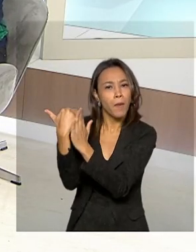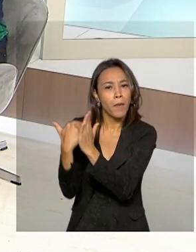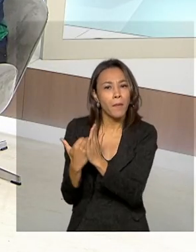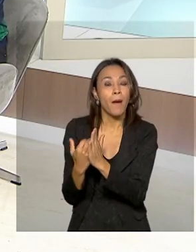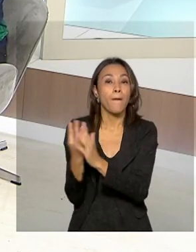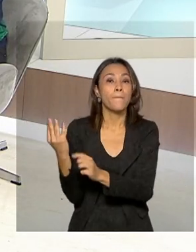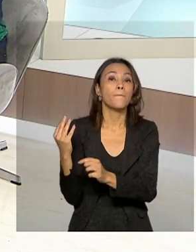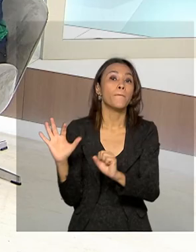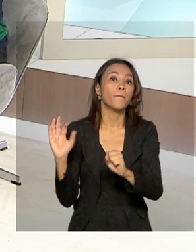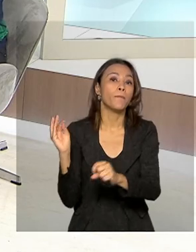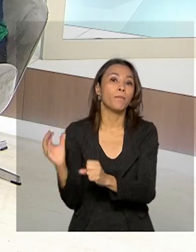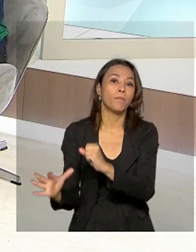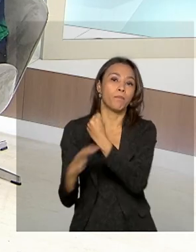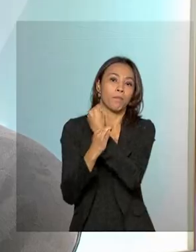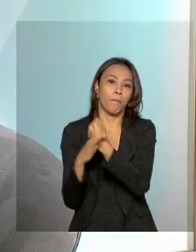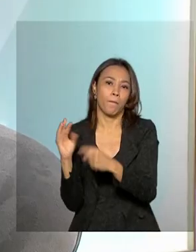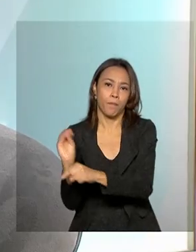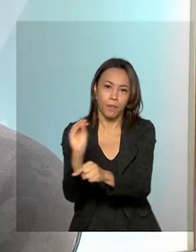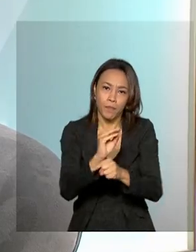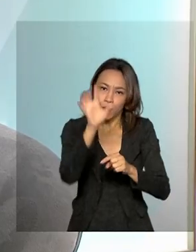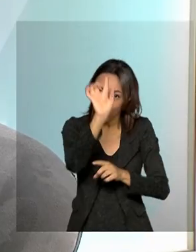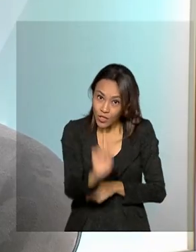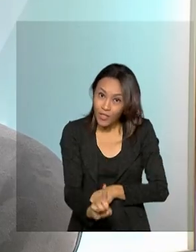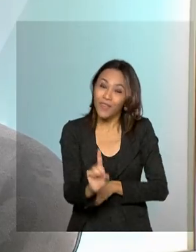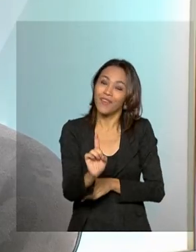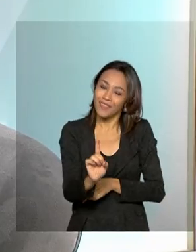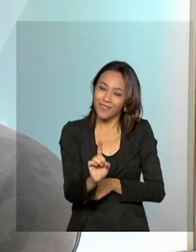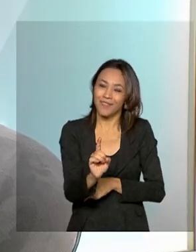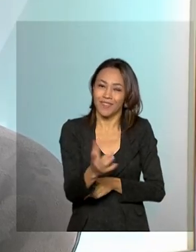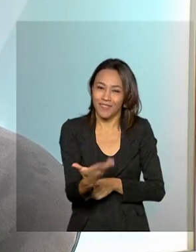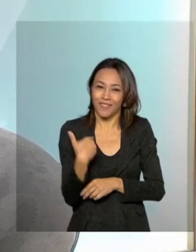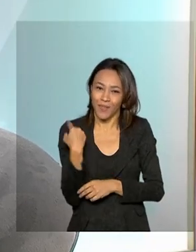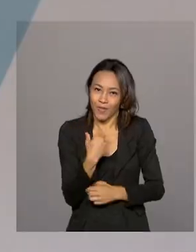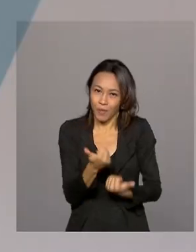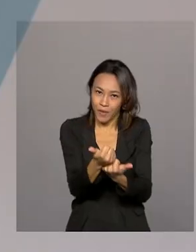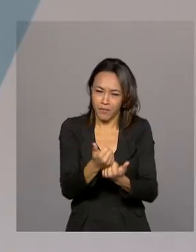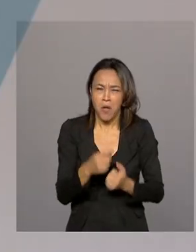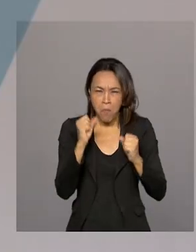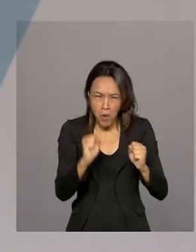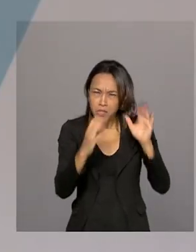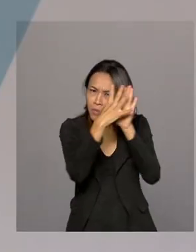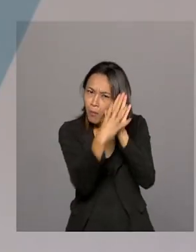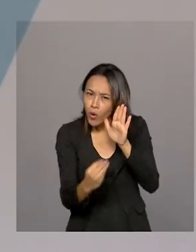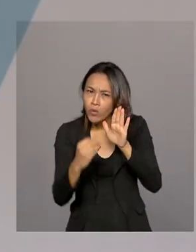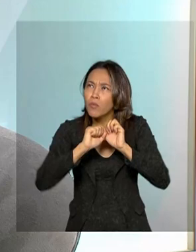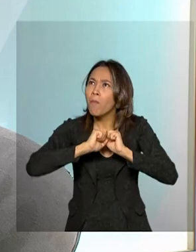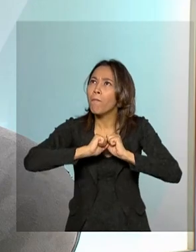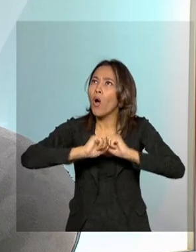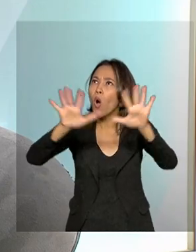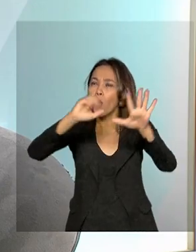de desenvolvimento regional à luz dos direitos humanos. Ele pode ser replicado em outras partes do país? É